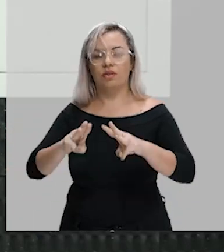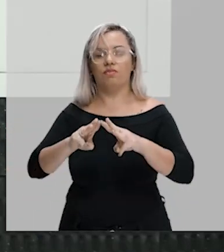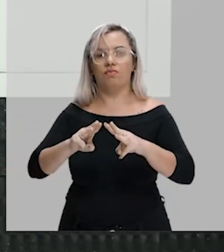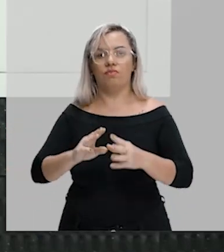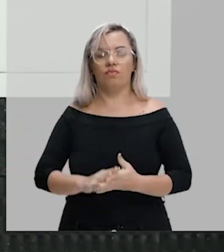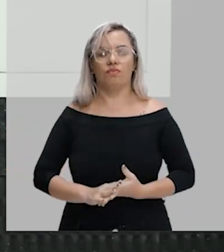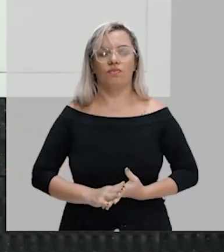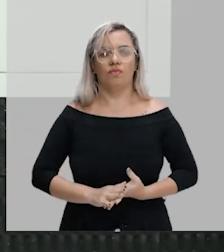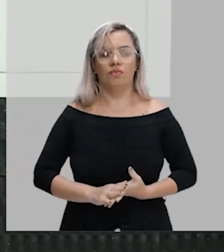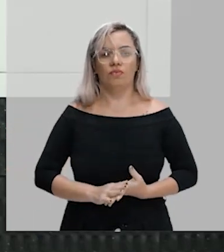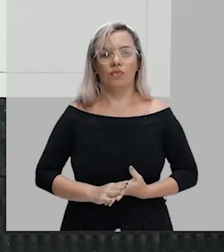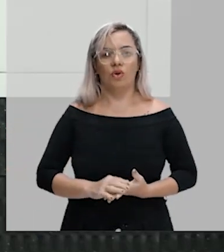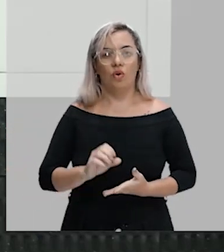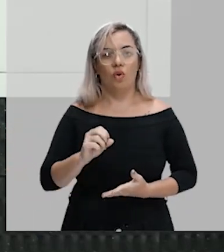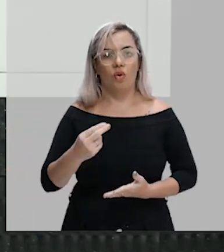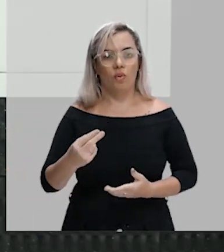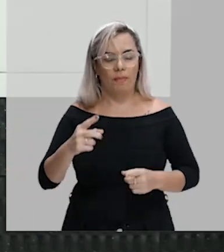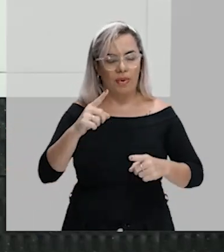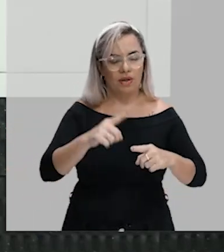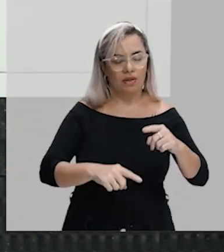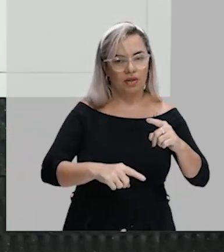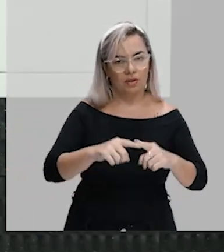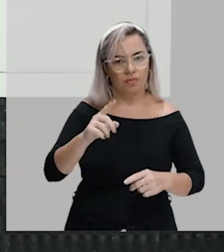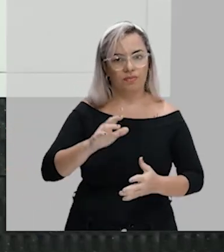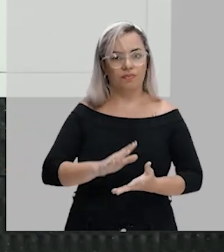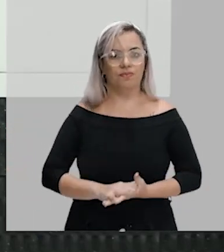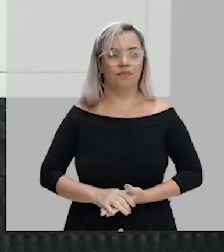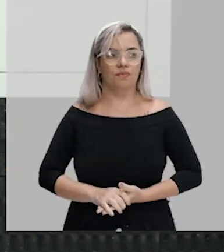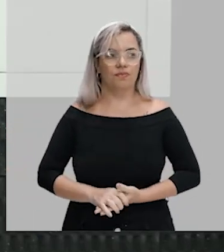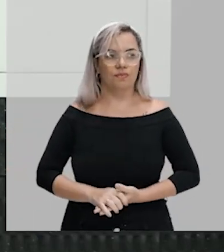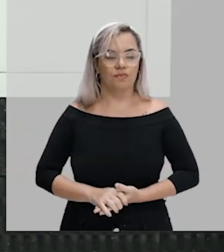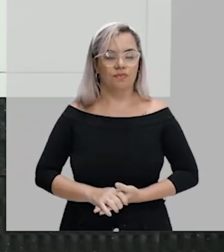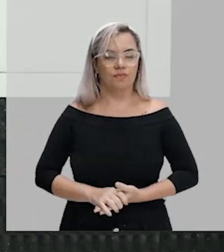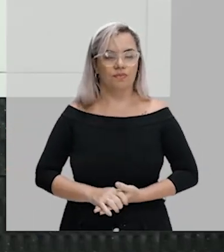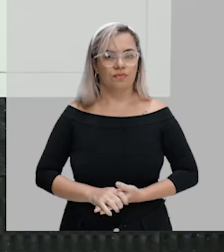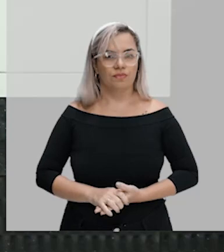nós estudamos são ondas